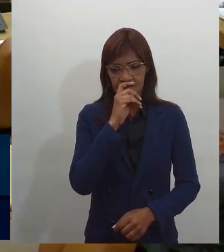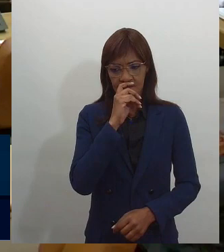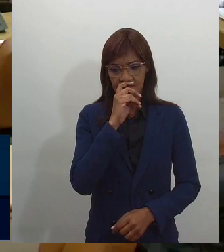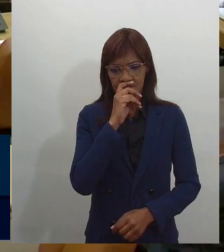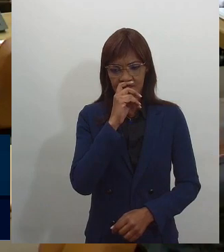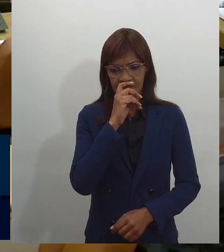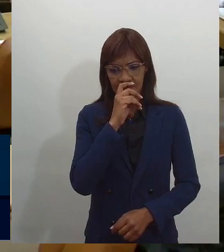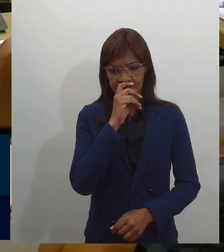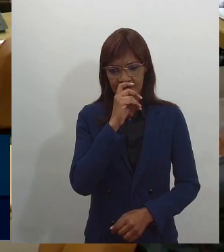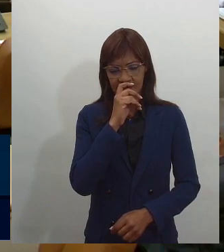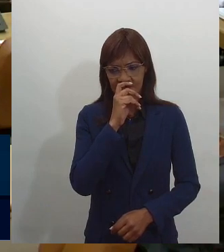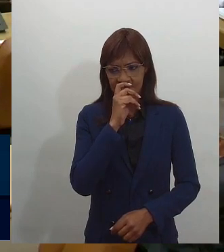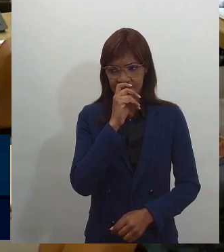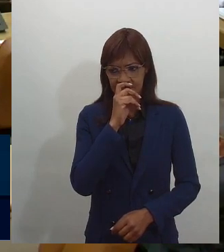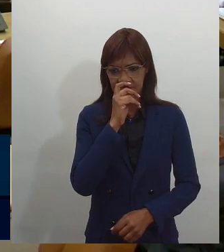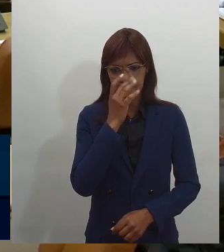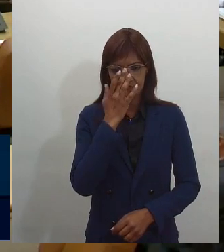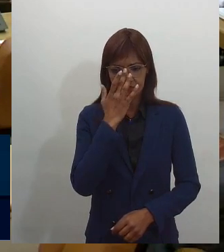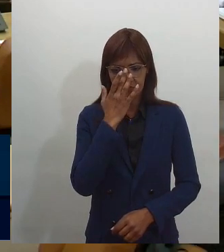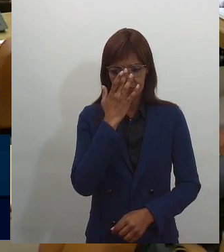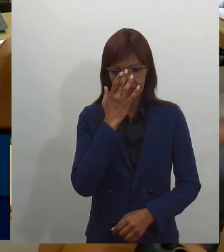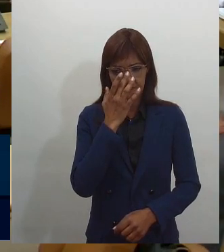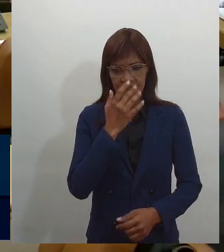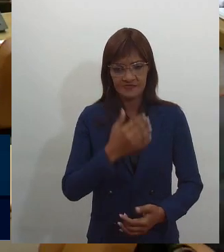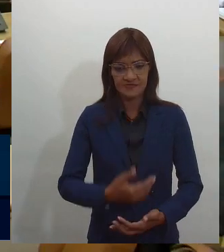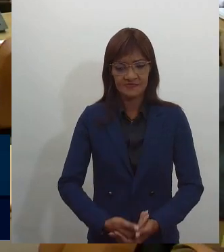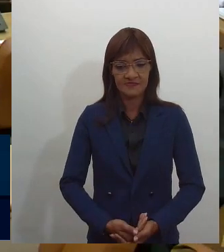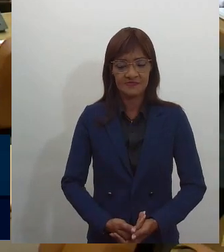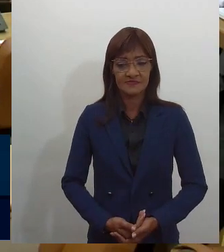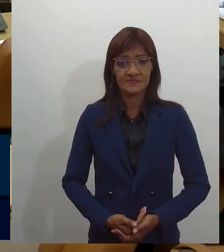Com a palavra, o deputado Chico do Correio.